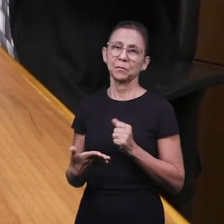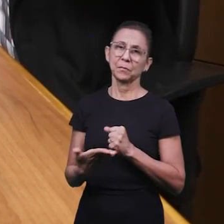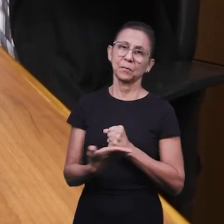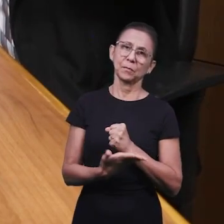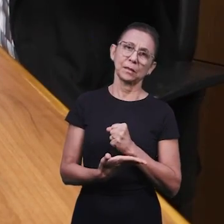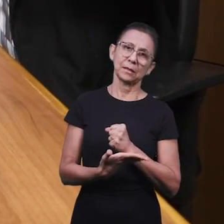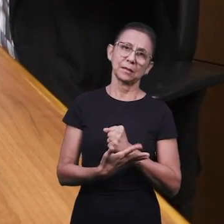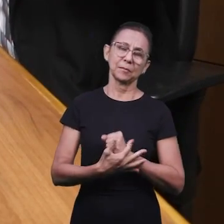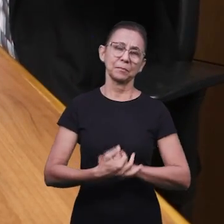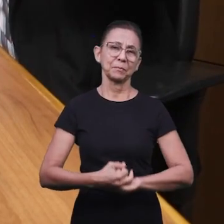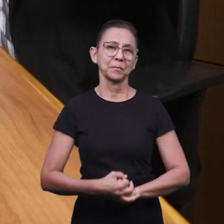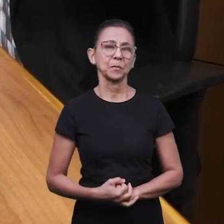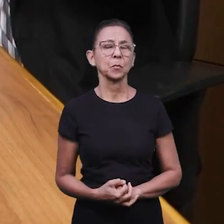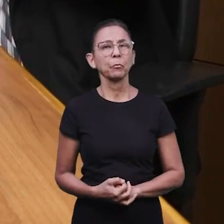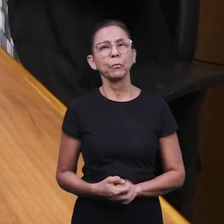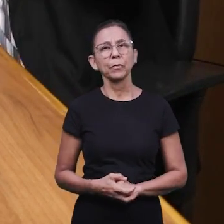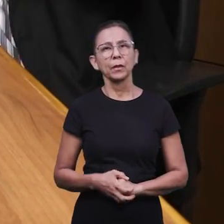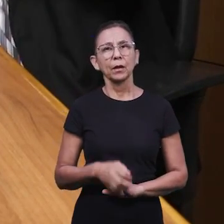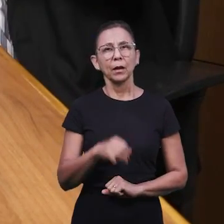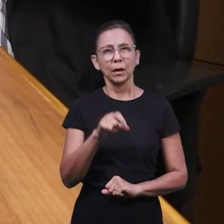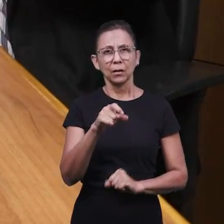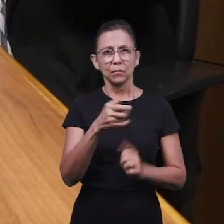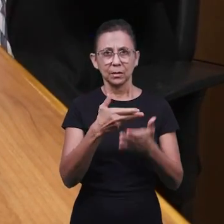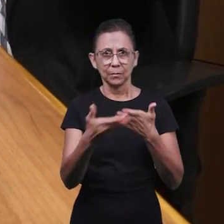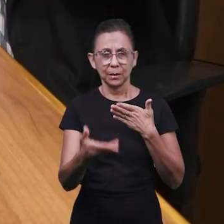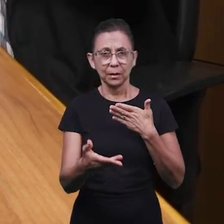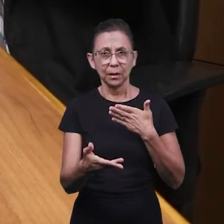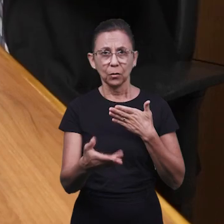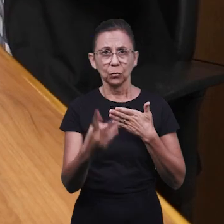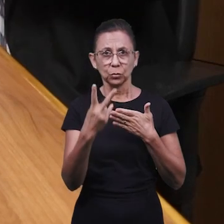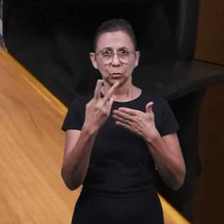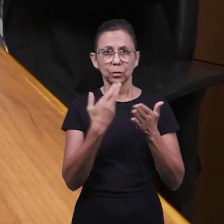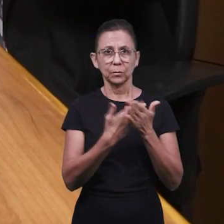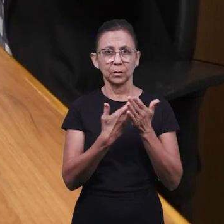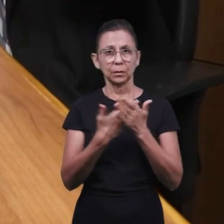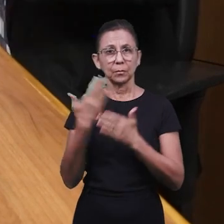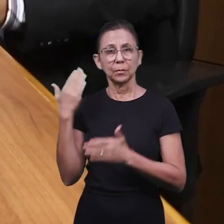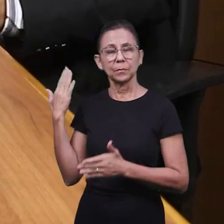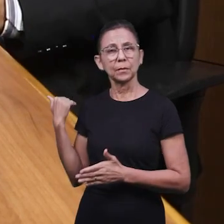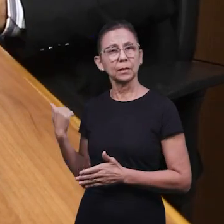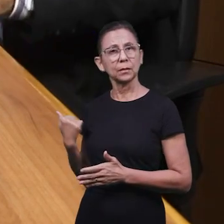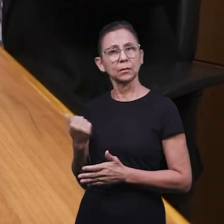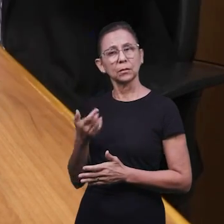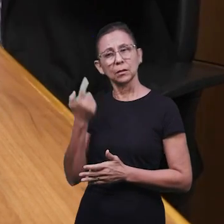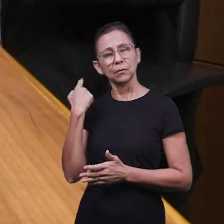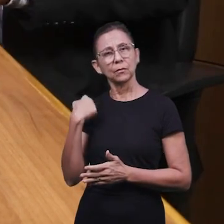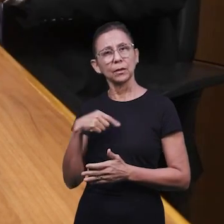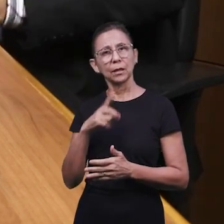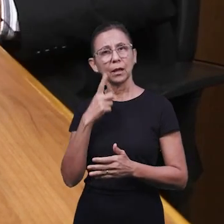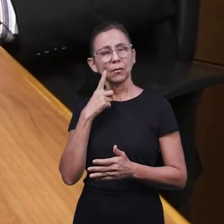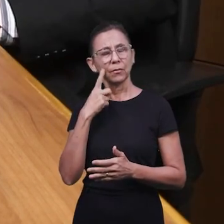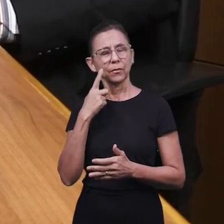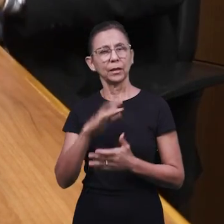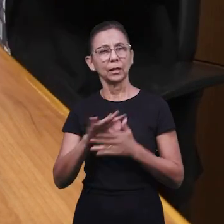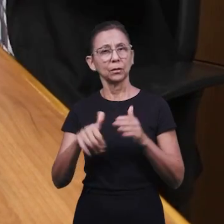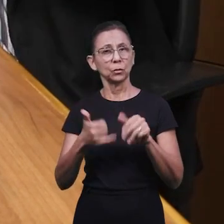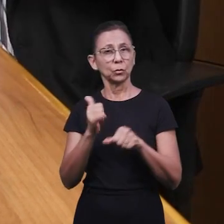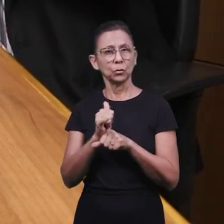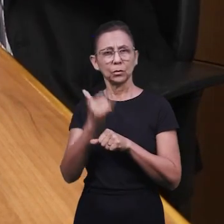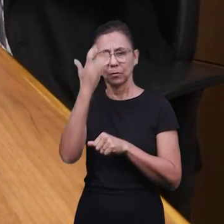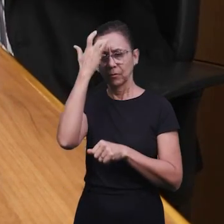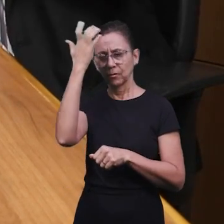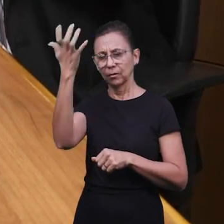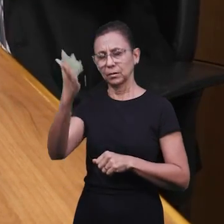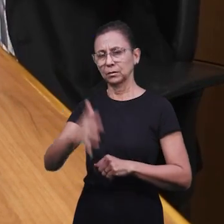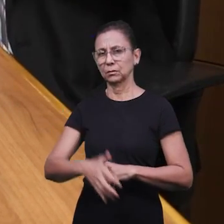inclusive, recomendar para você, se você não assistiu as 2 edições anteriores, volta lá, assiste. No próprio canal no YouTube você consegue isso facilmente.